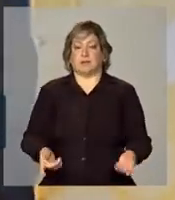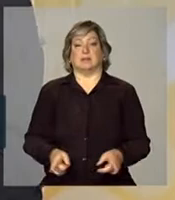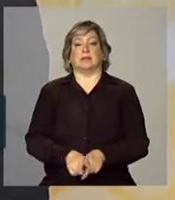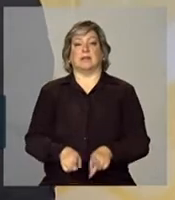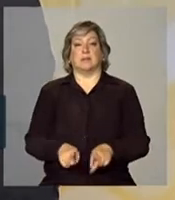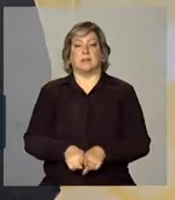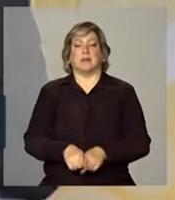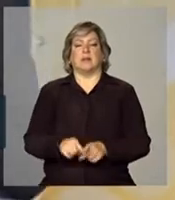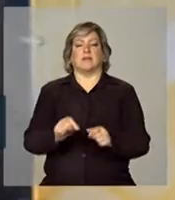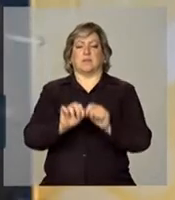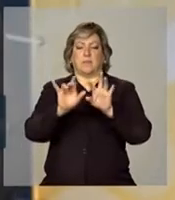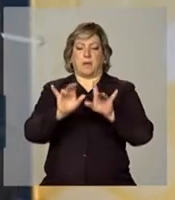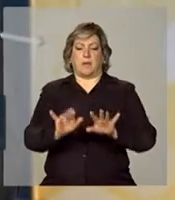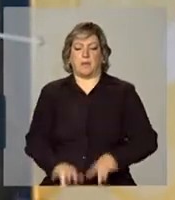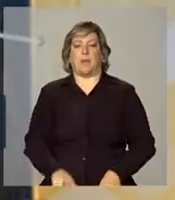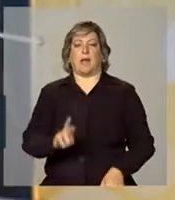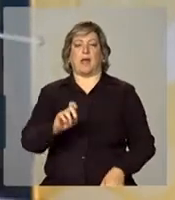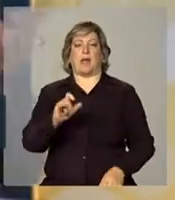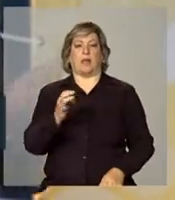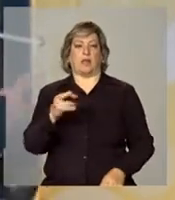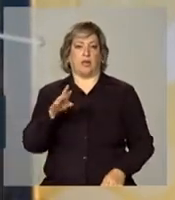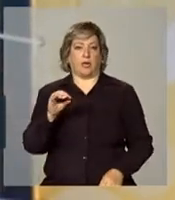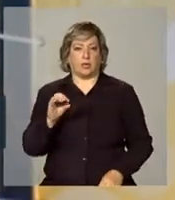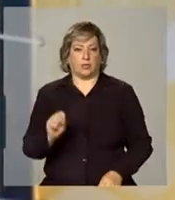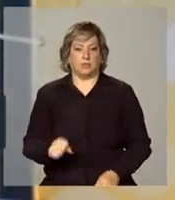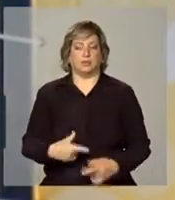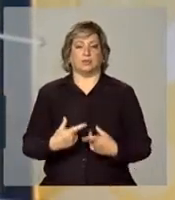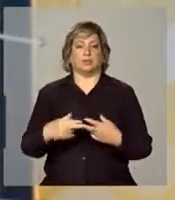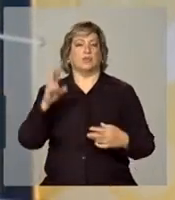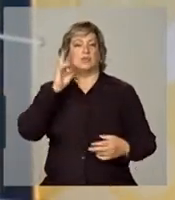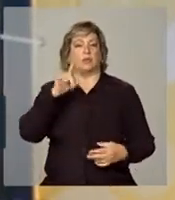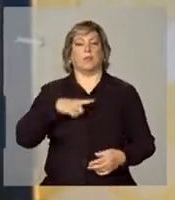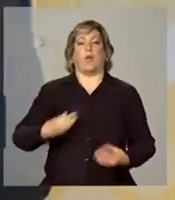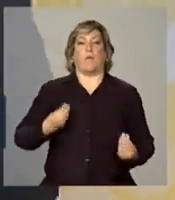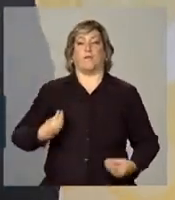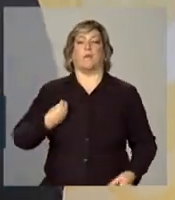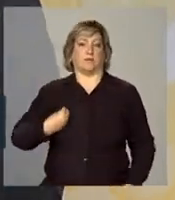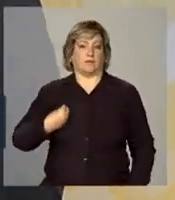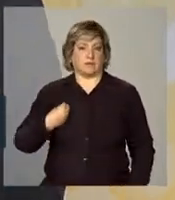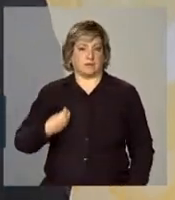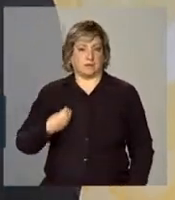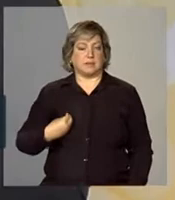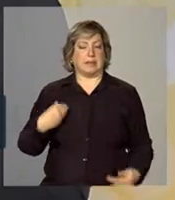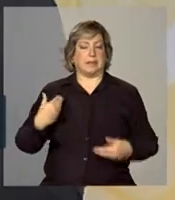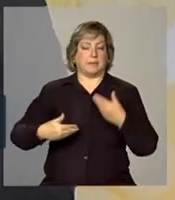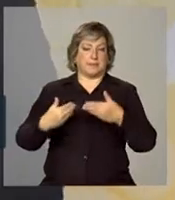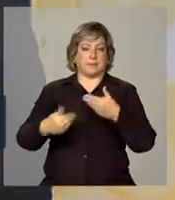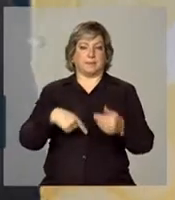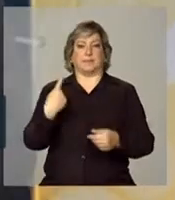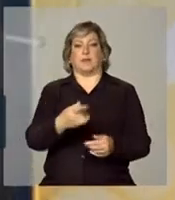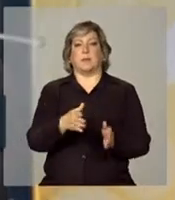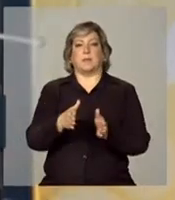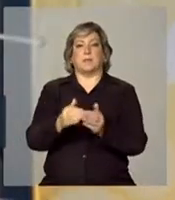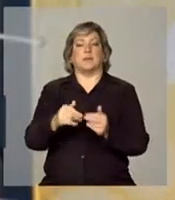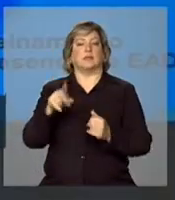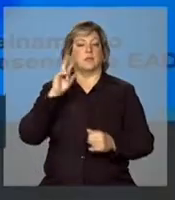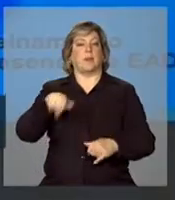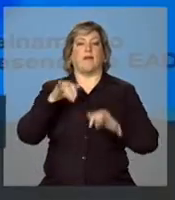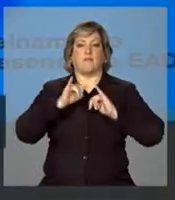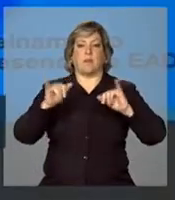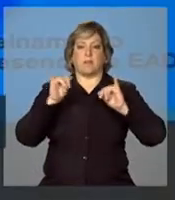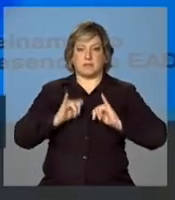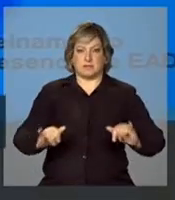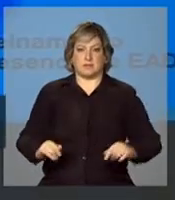elaboração de relatórios e com estatística acerca do funcionamento e andamento dos pedidos de informação no seu